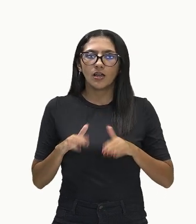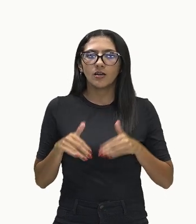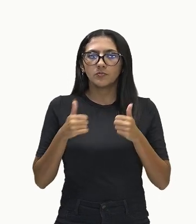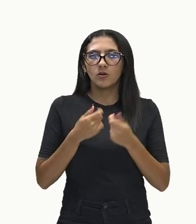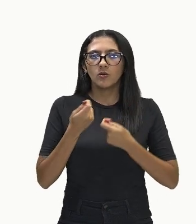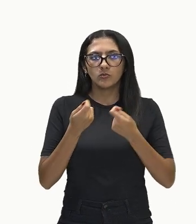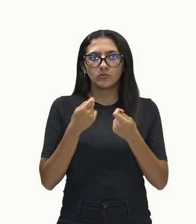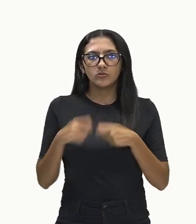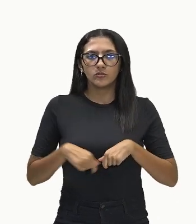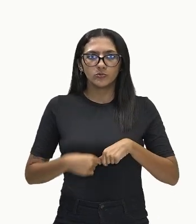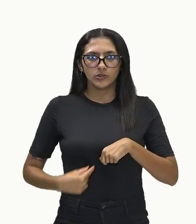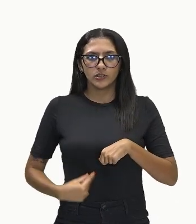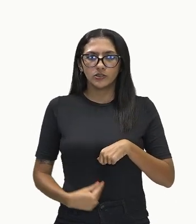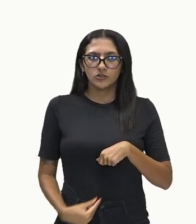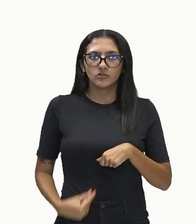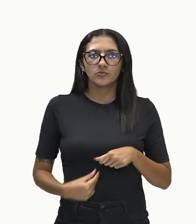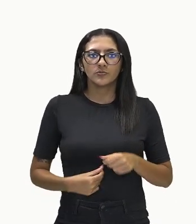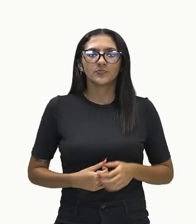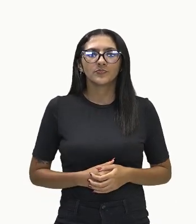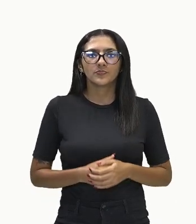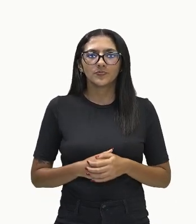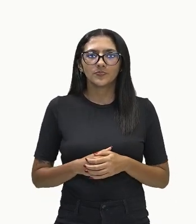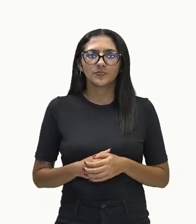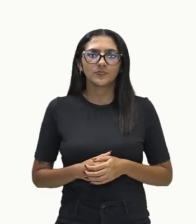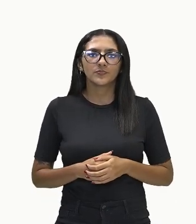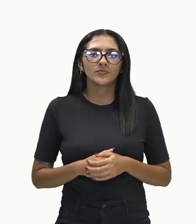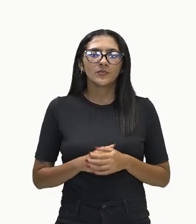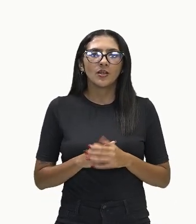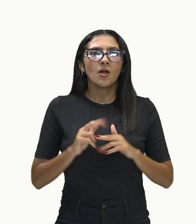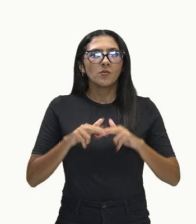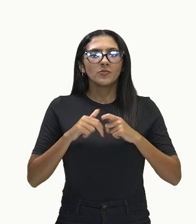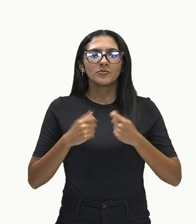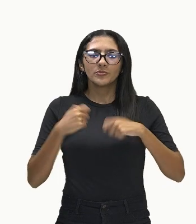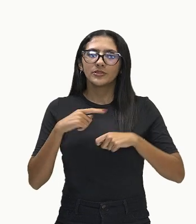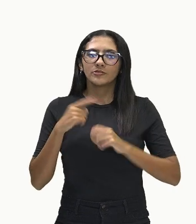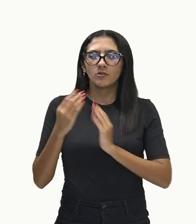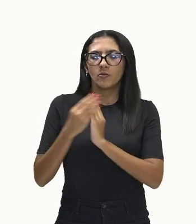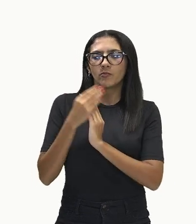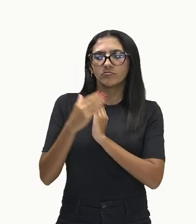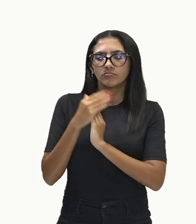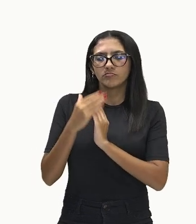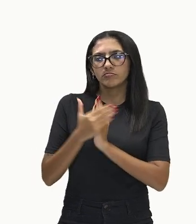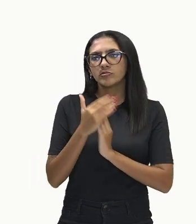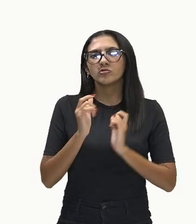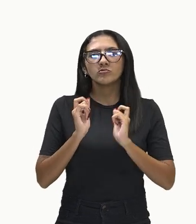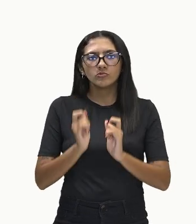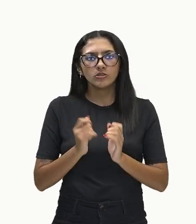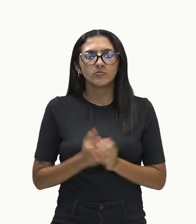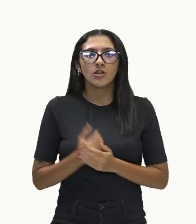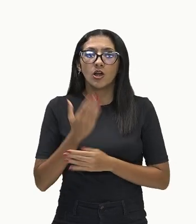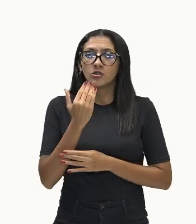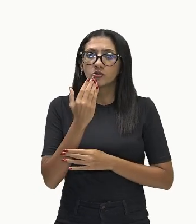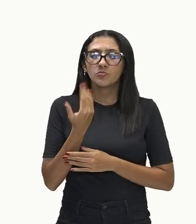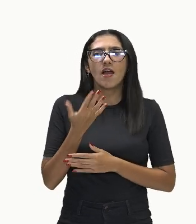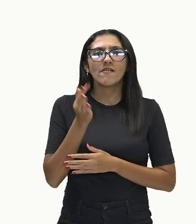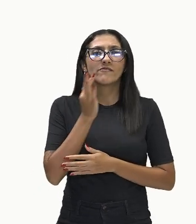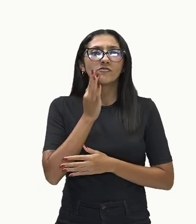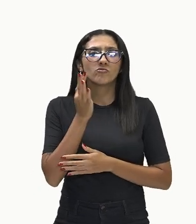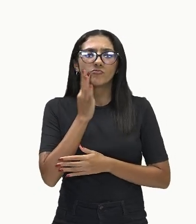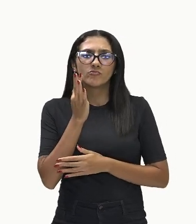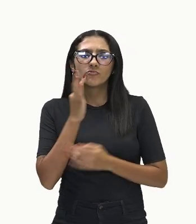dos intestinos. Por isso que nós temos sempre a orientação de quê? De ingerir frutas,